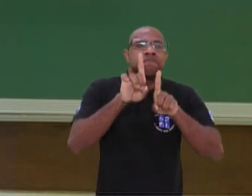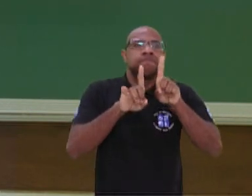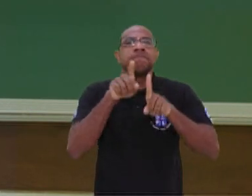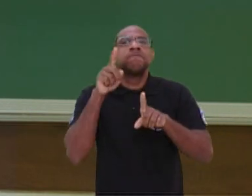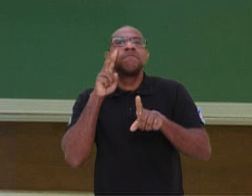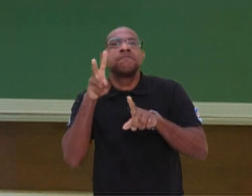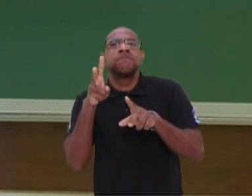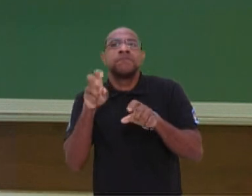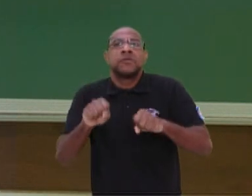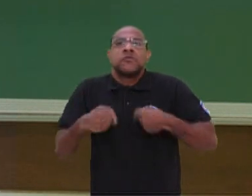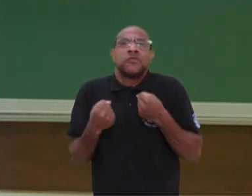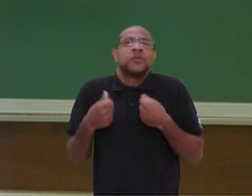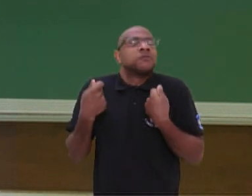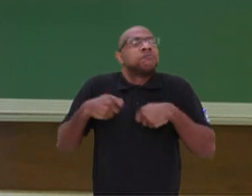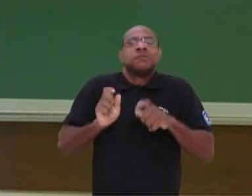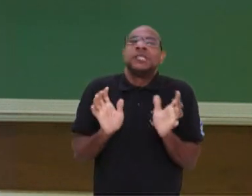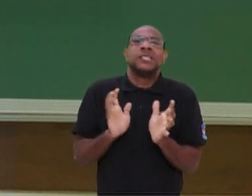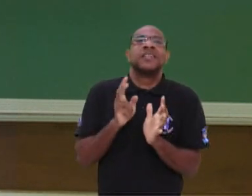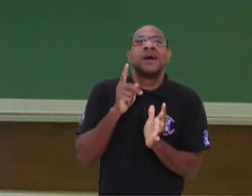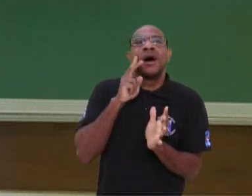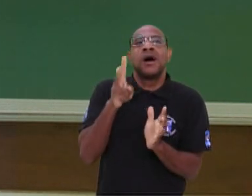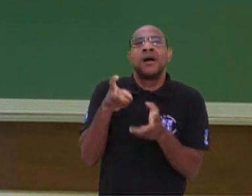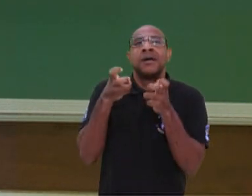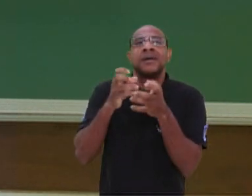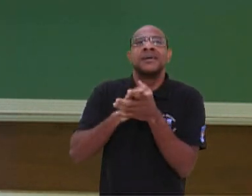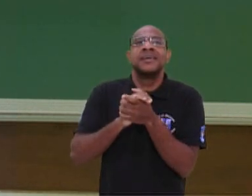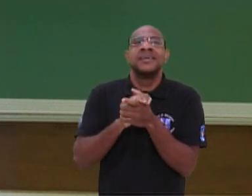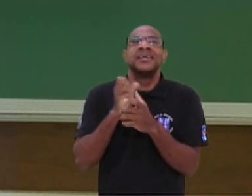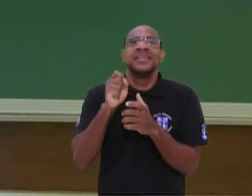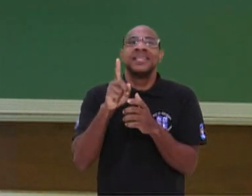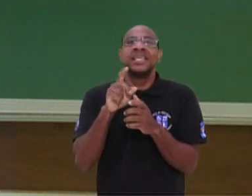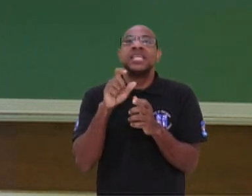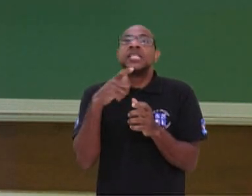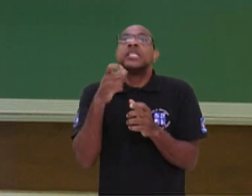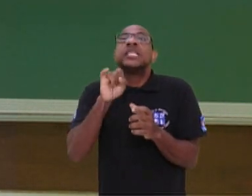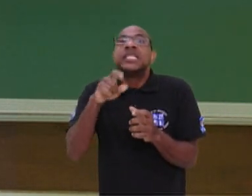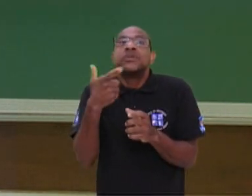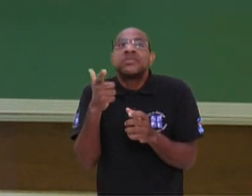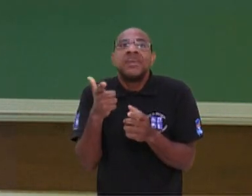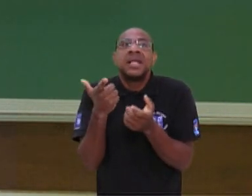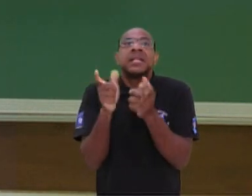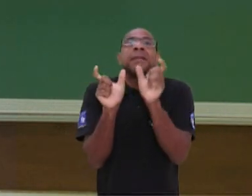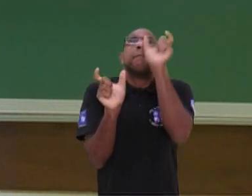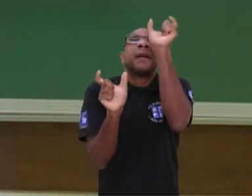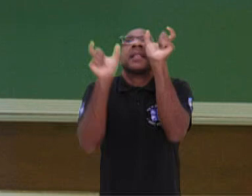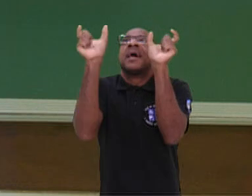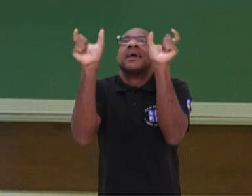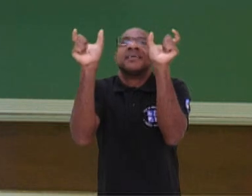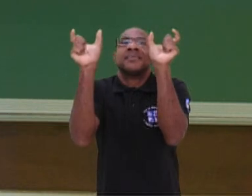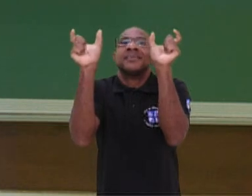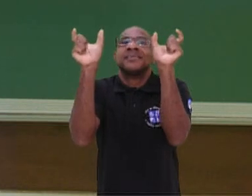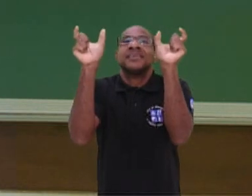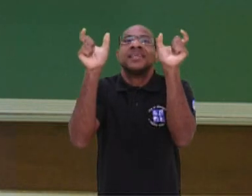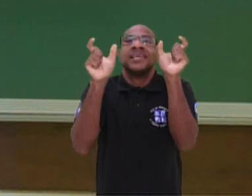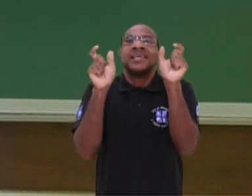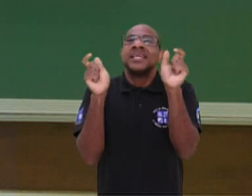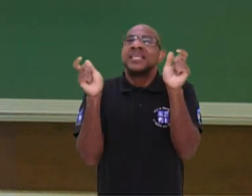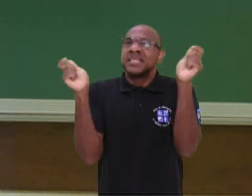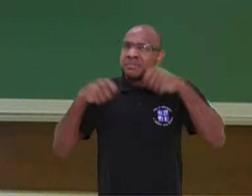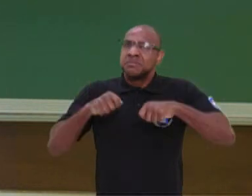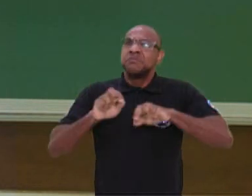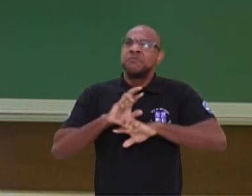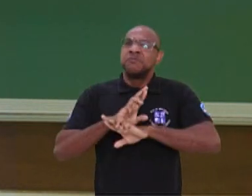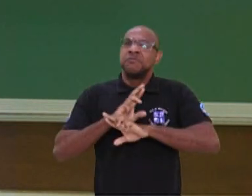necessário um esforço interpretativo muito grande, né? Se não houvesse as palavras urbana e rural, seria possível diferenciar os